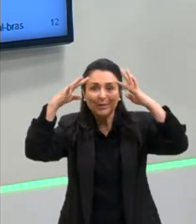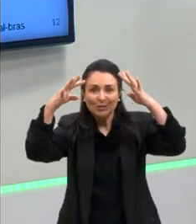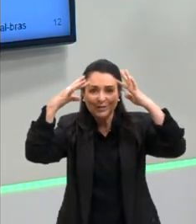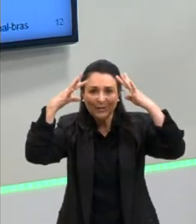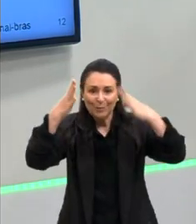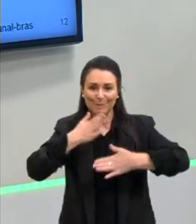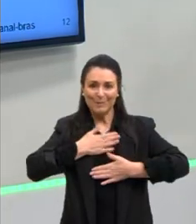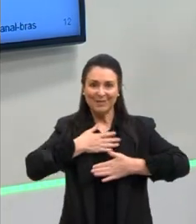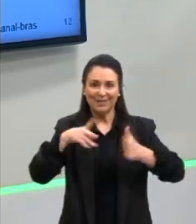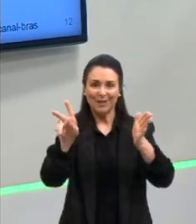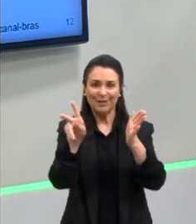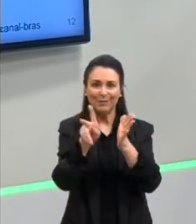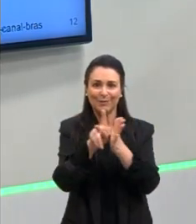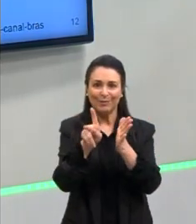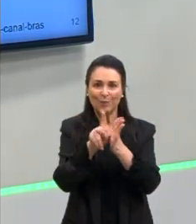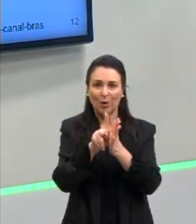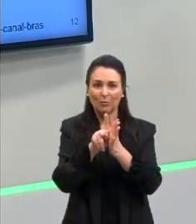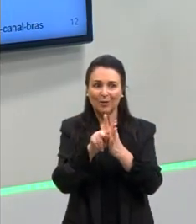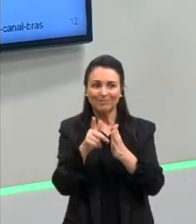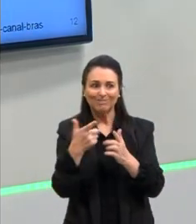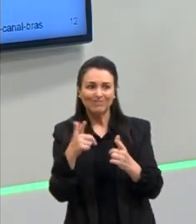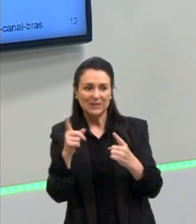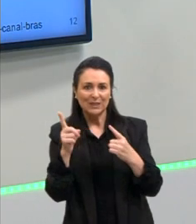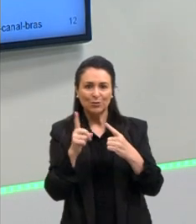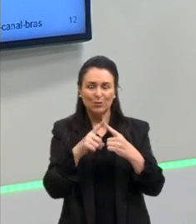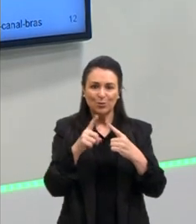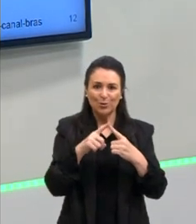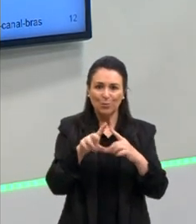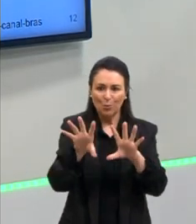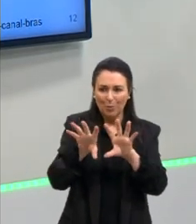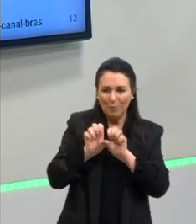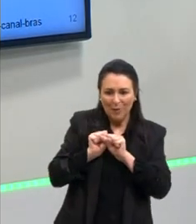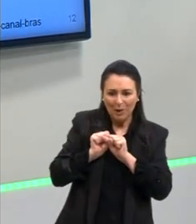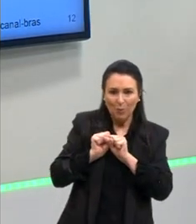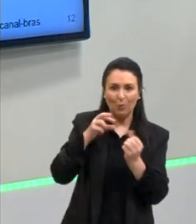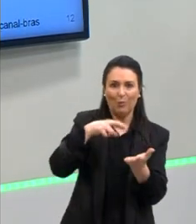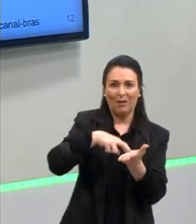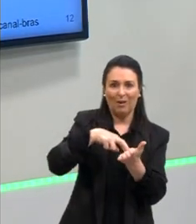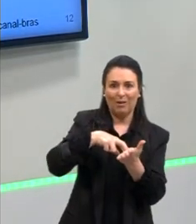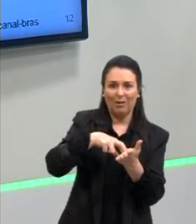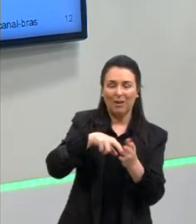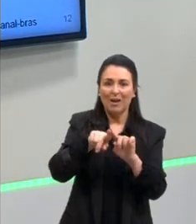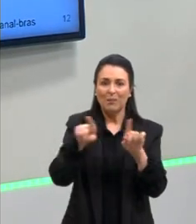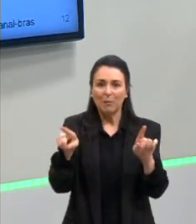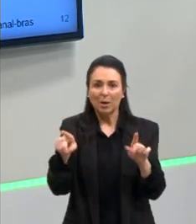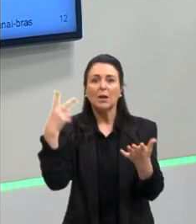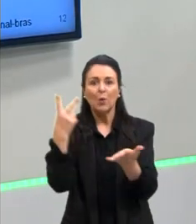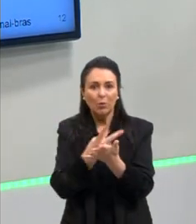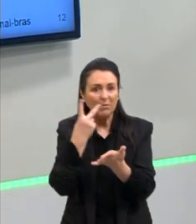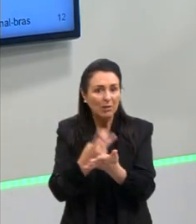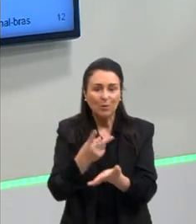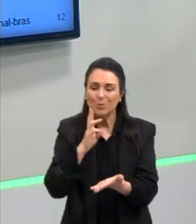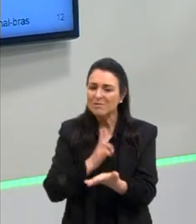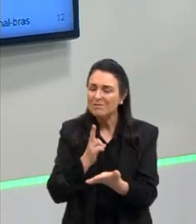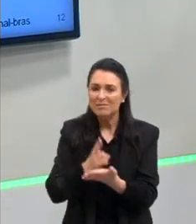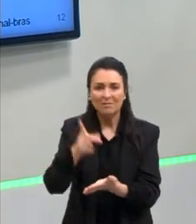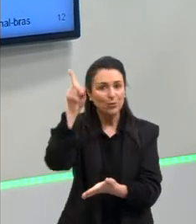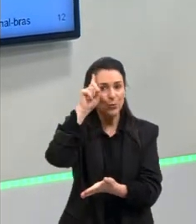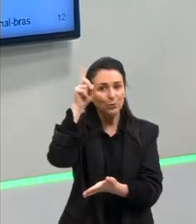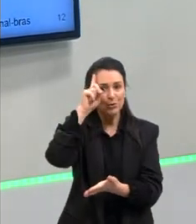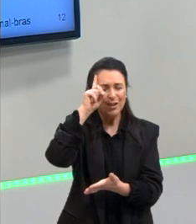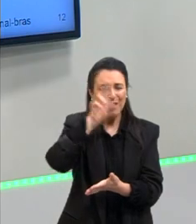tá lá dentro do livro que não tem nenhum tipo o apego com a realidade porém aquilo ali tá acontecendo todos os dias em